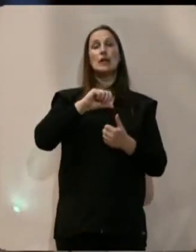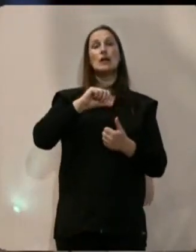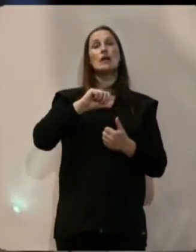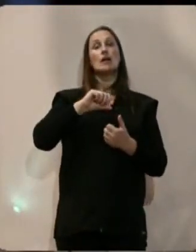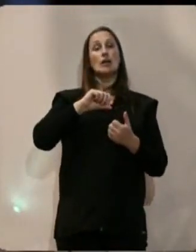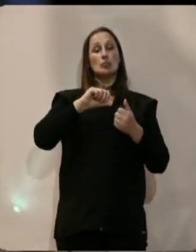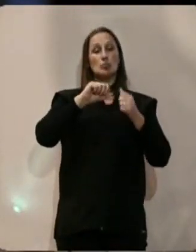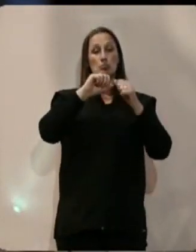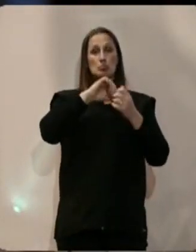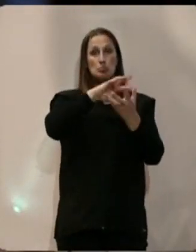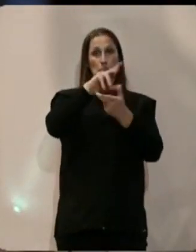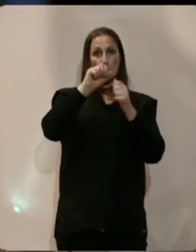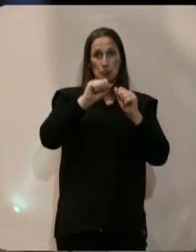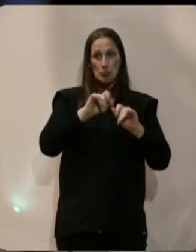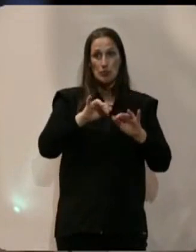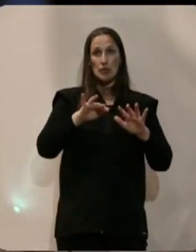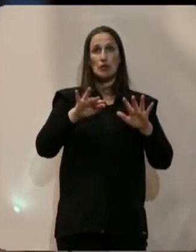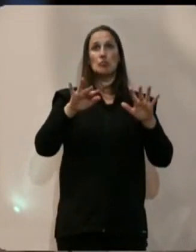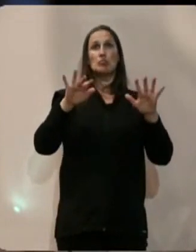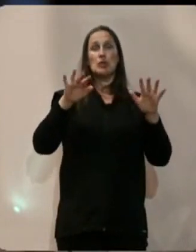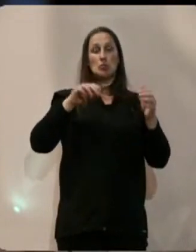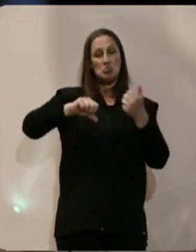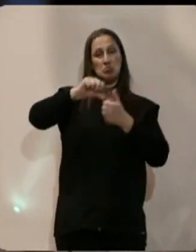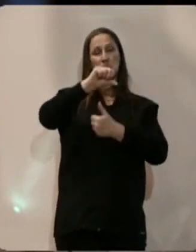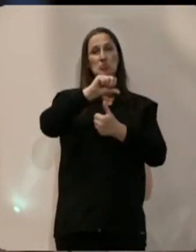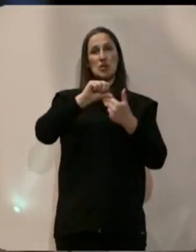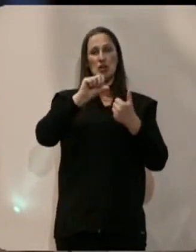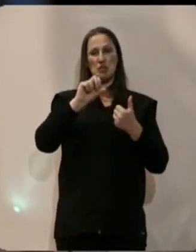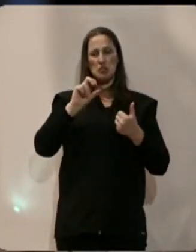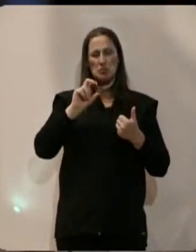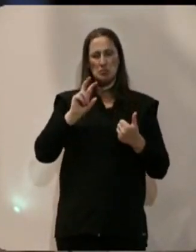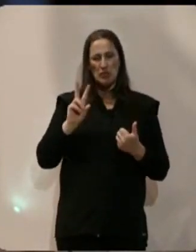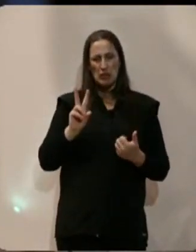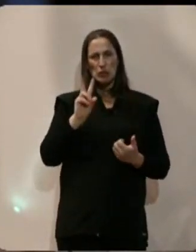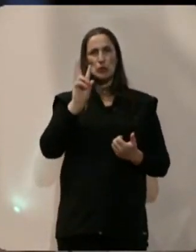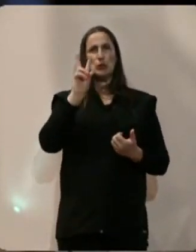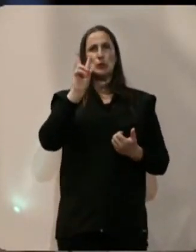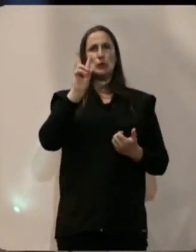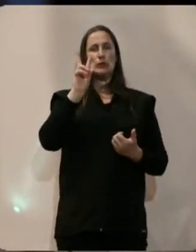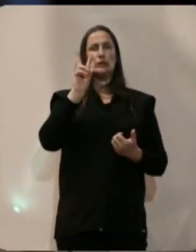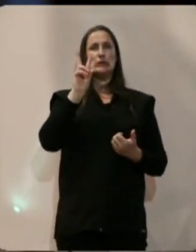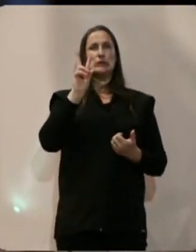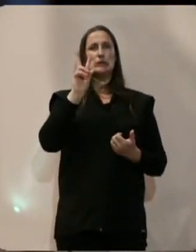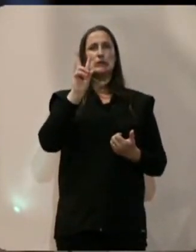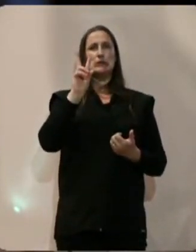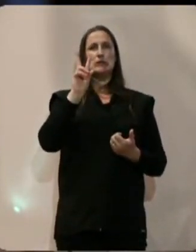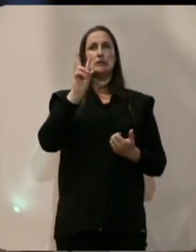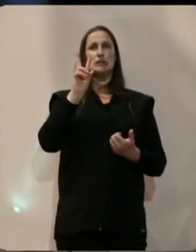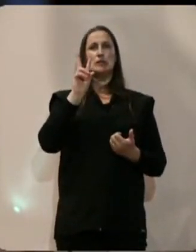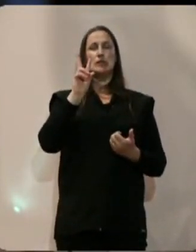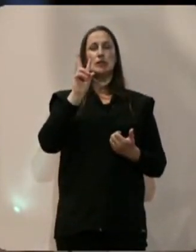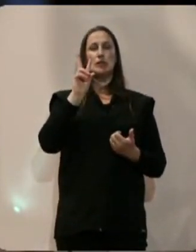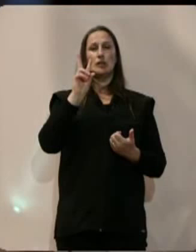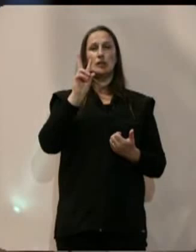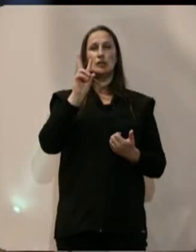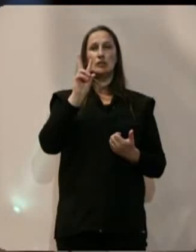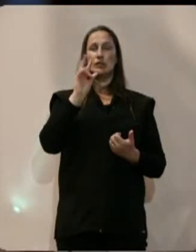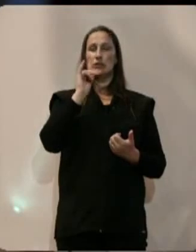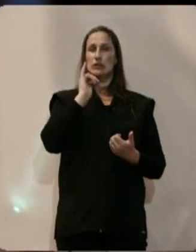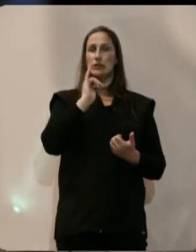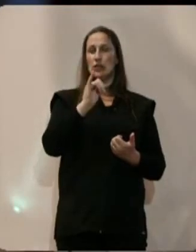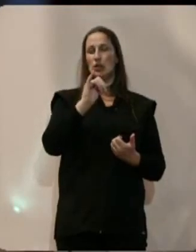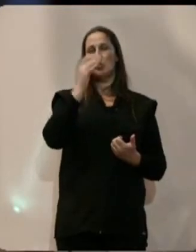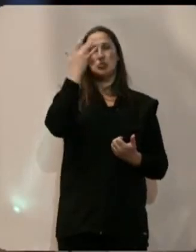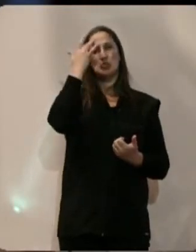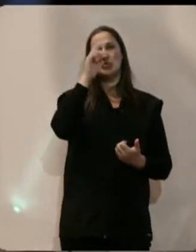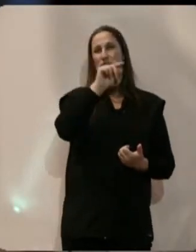alguns valores que o ser humano havia construído e dizer: vocês não sabem do que